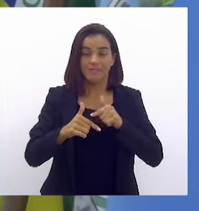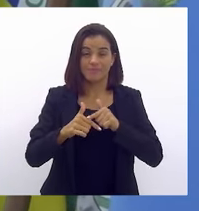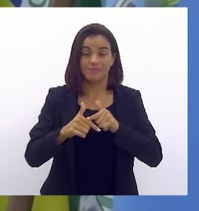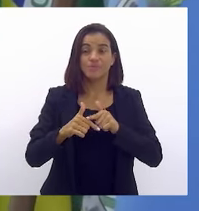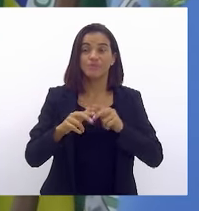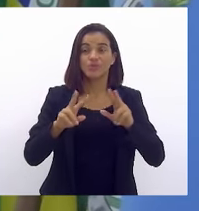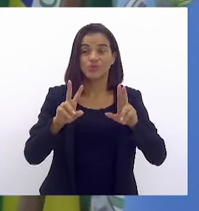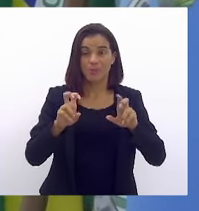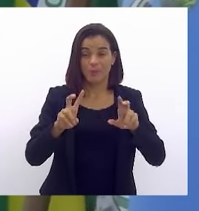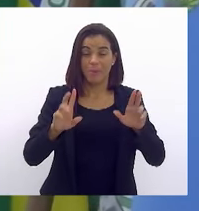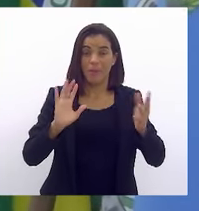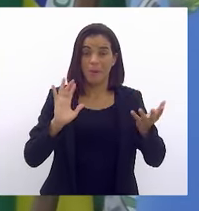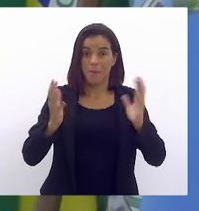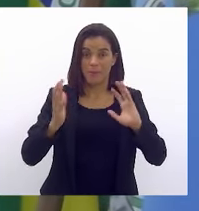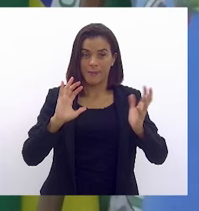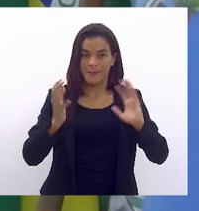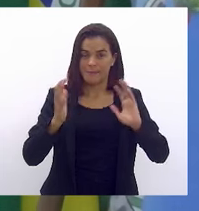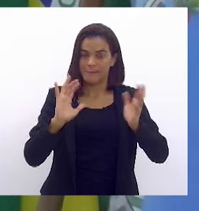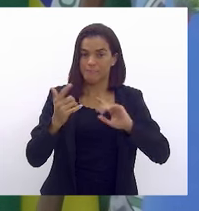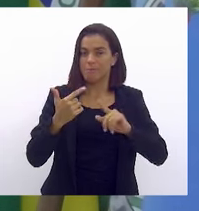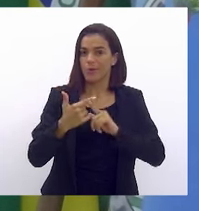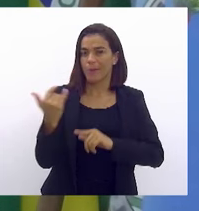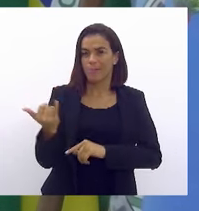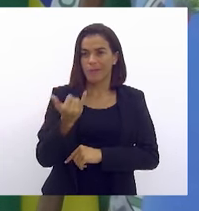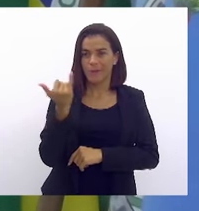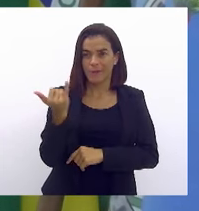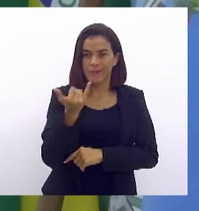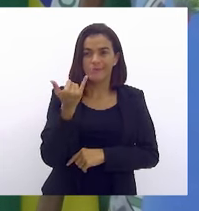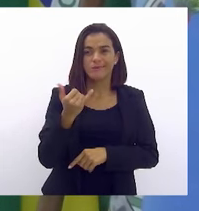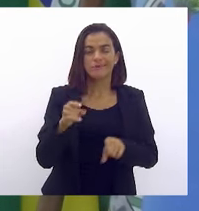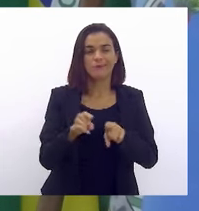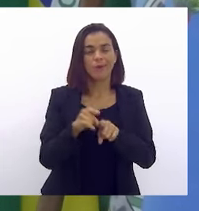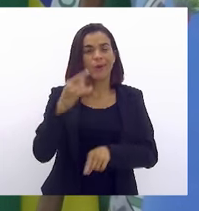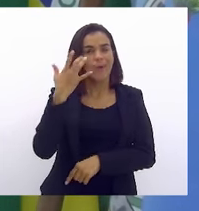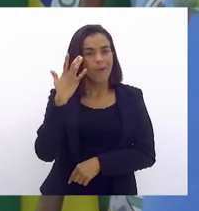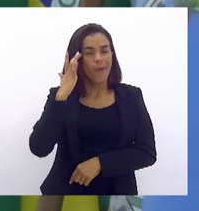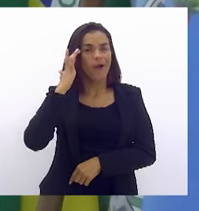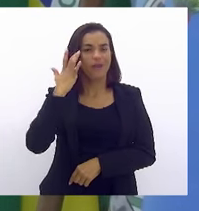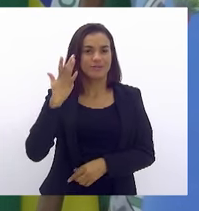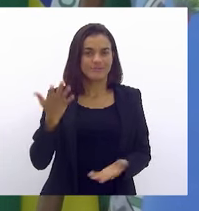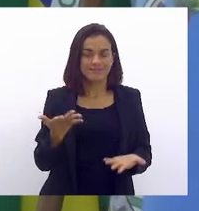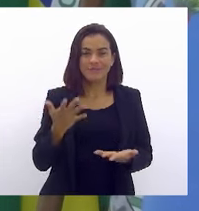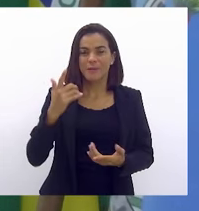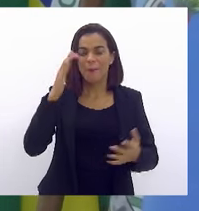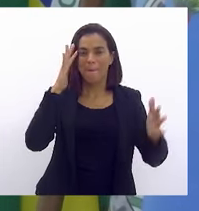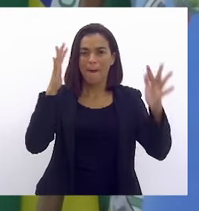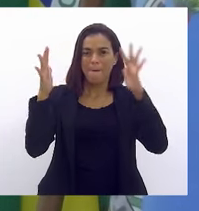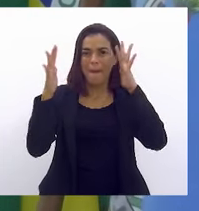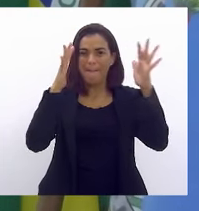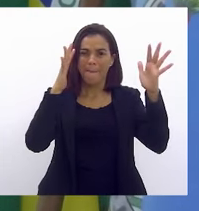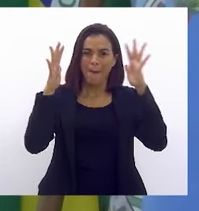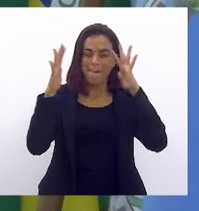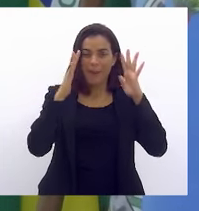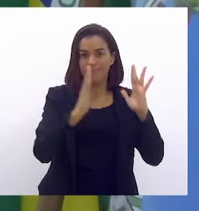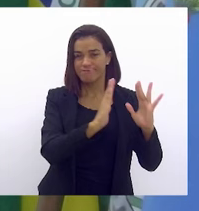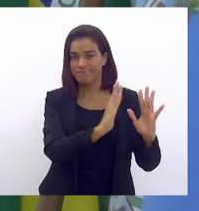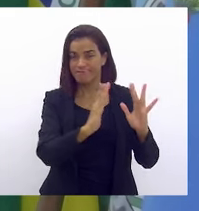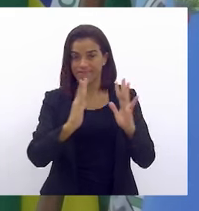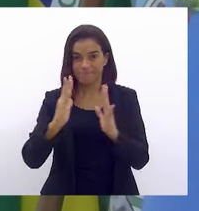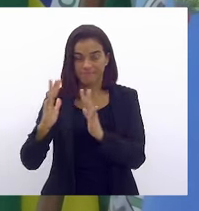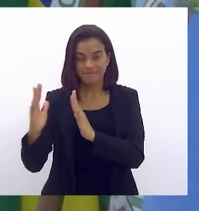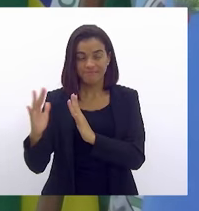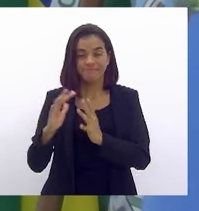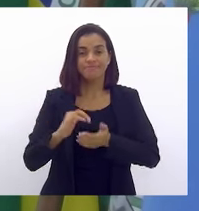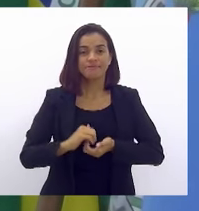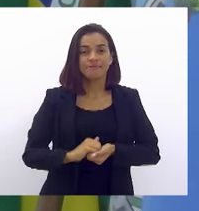gestão das mudanças climáticas, que é uma coisa muito importante e que eu acho que a gente está agora começando a pensar aí nesse processo. Eu